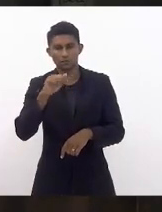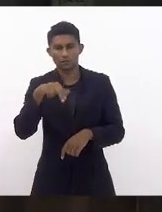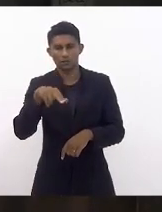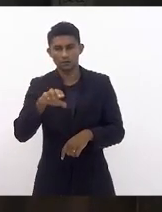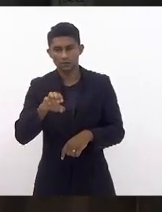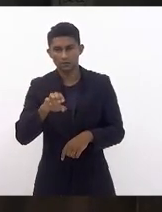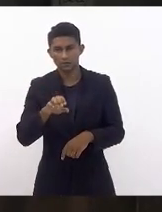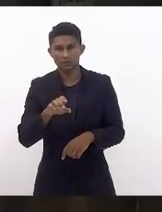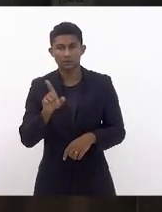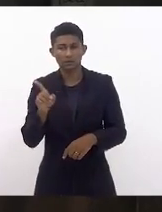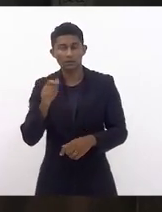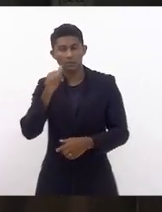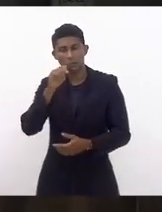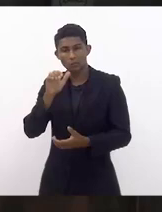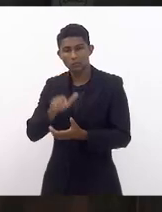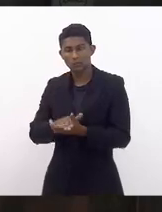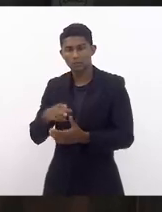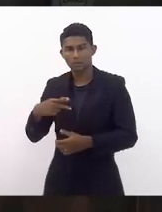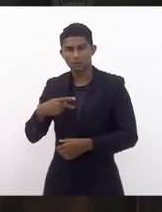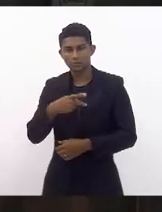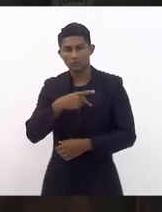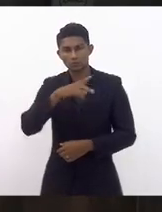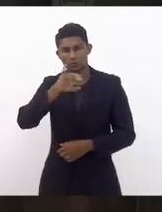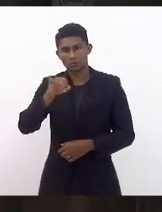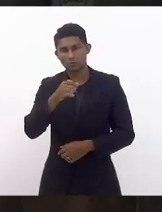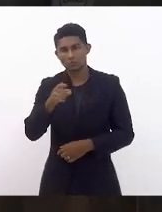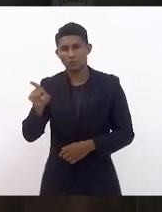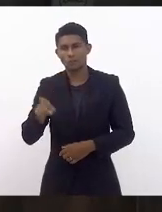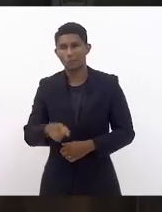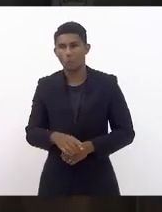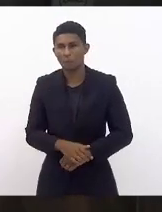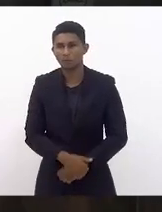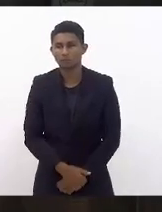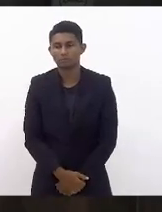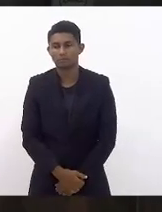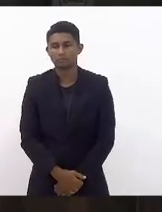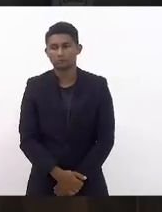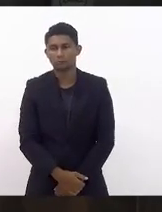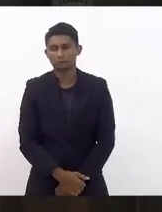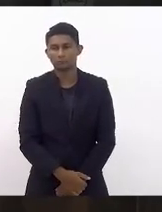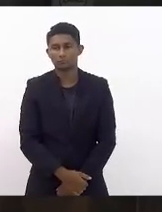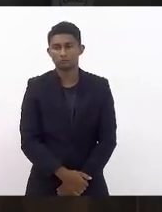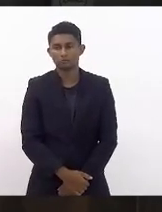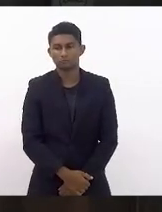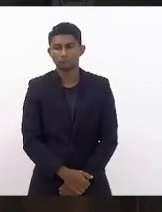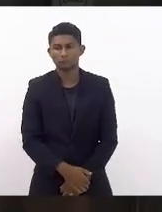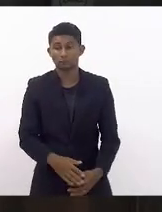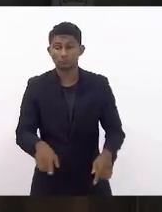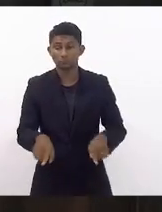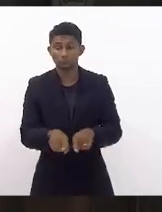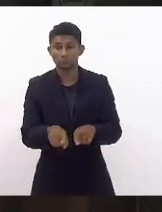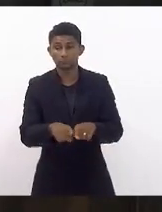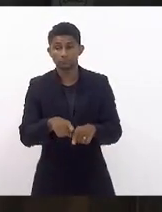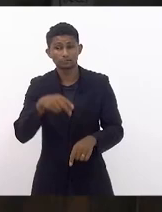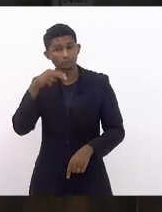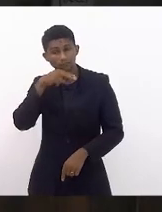esposa do pastor João Emílio, está ali atrás, e representando todos os